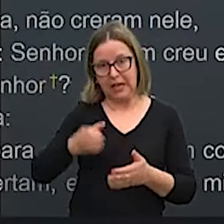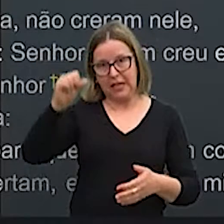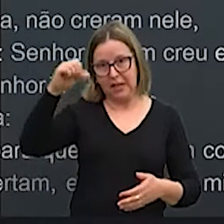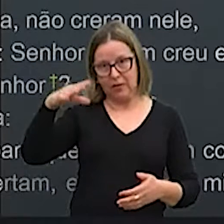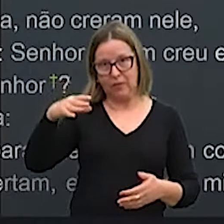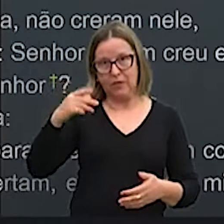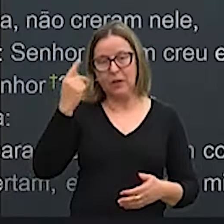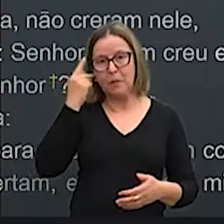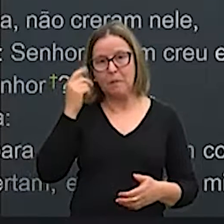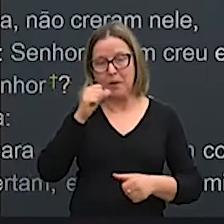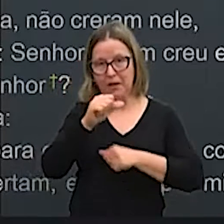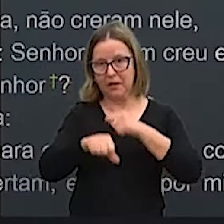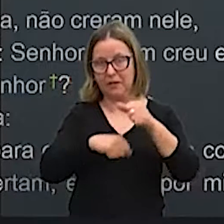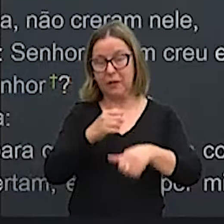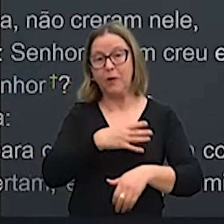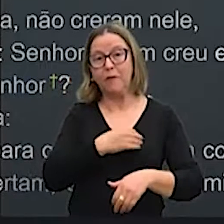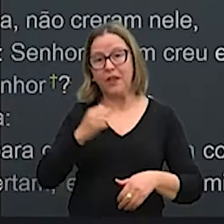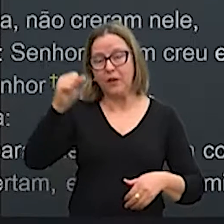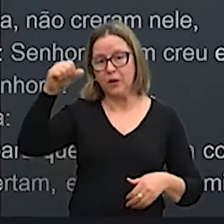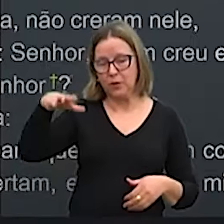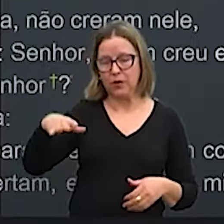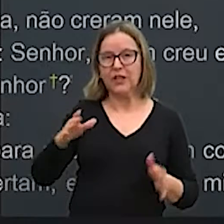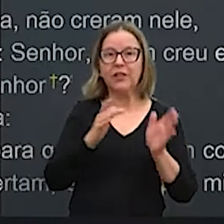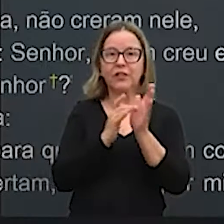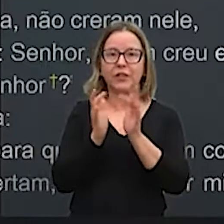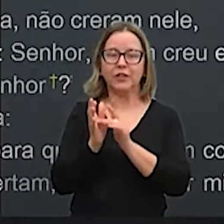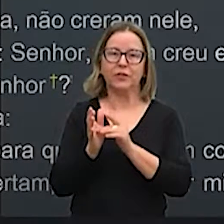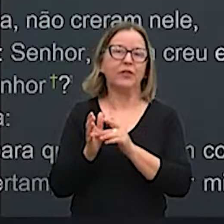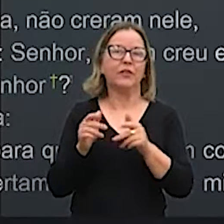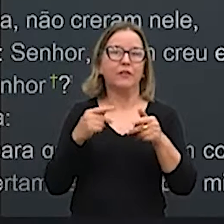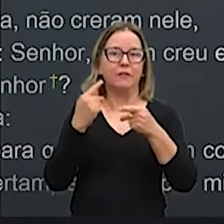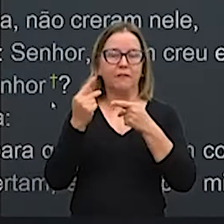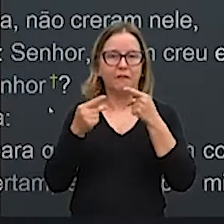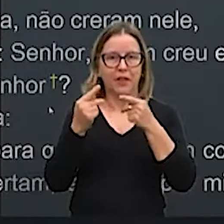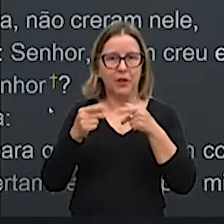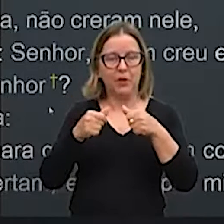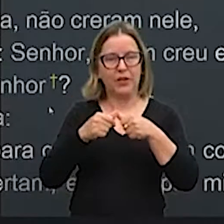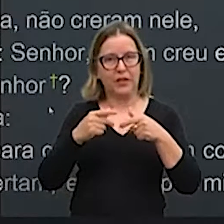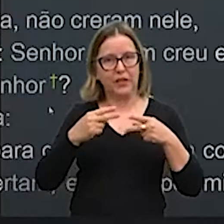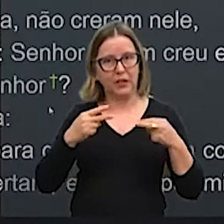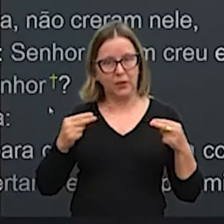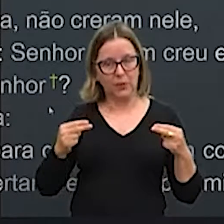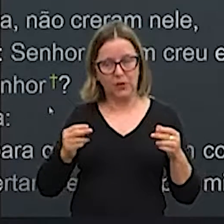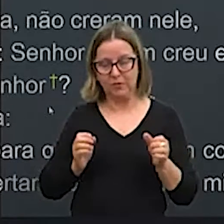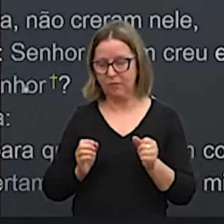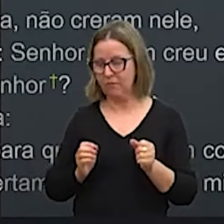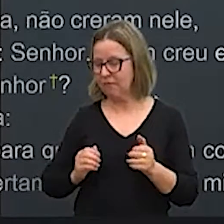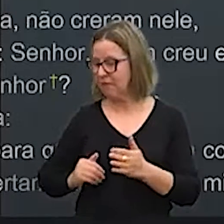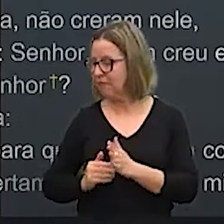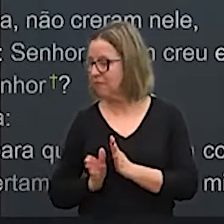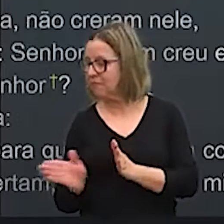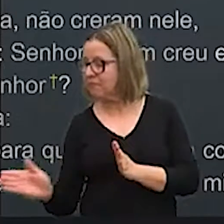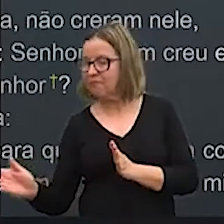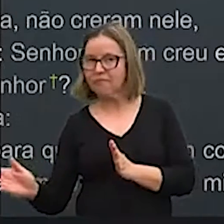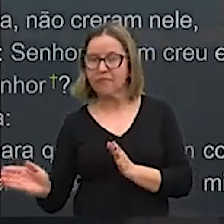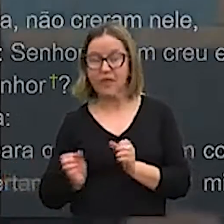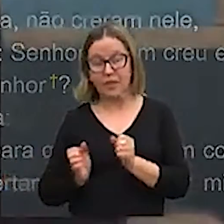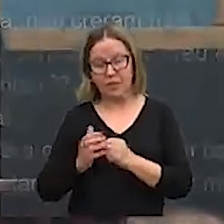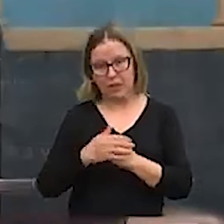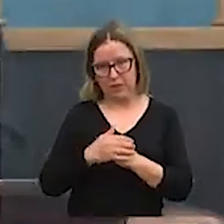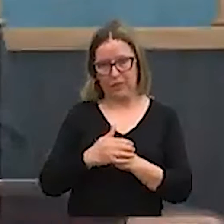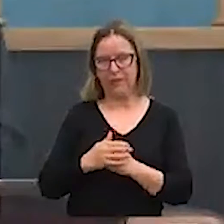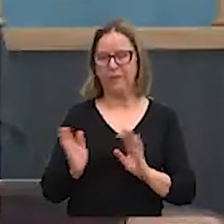filhos da luz. Jesus disse estas coisas e, retirando-se, ocultou-se deles.